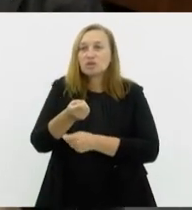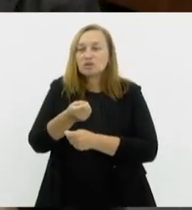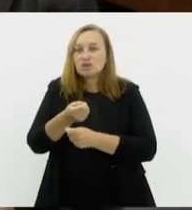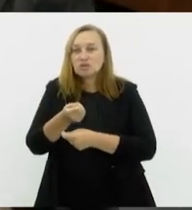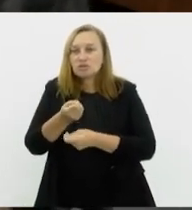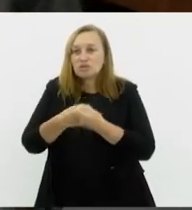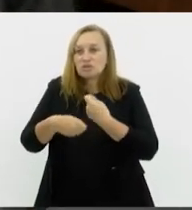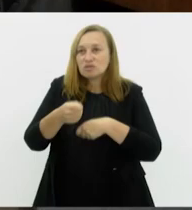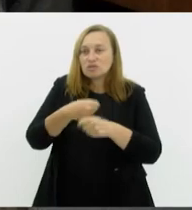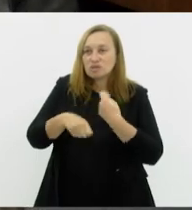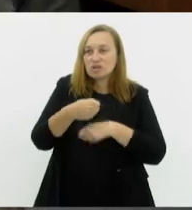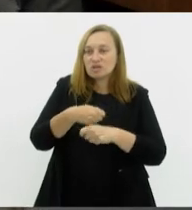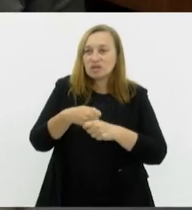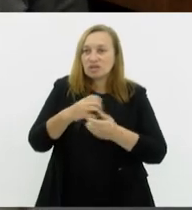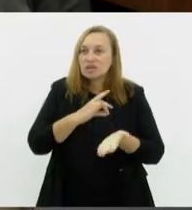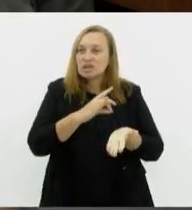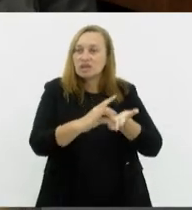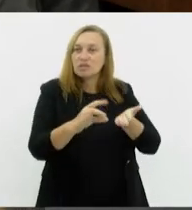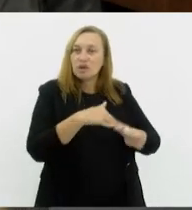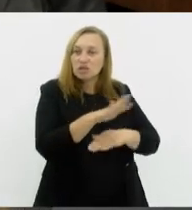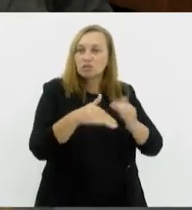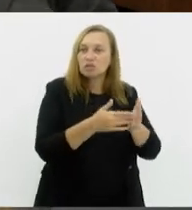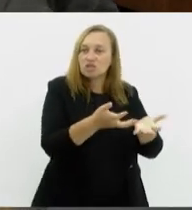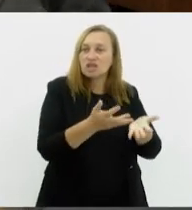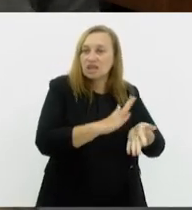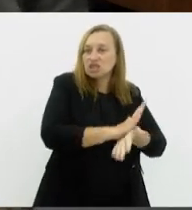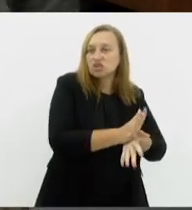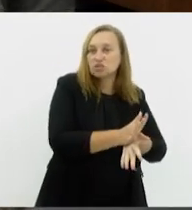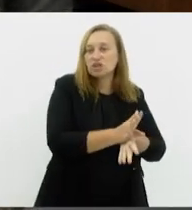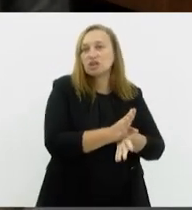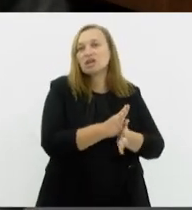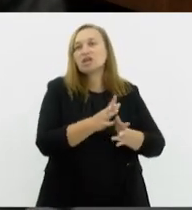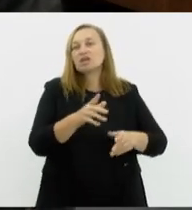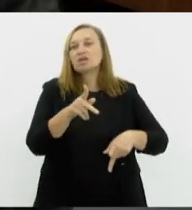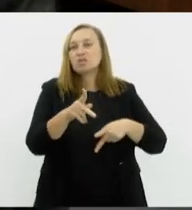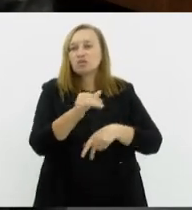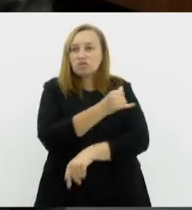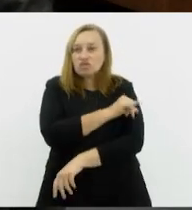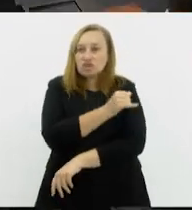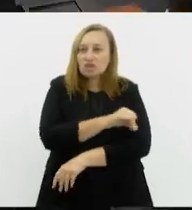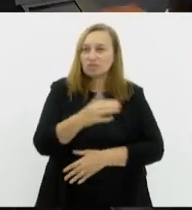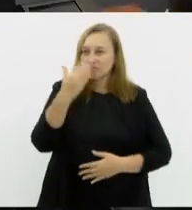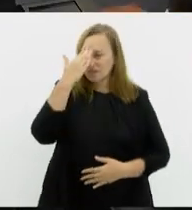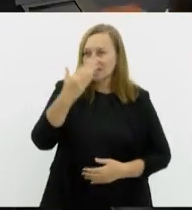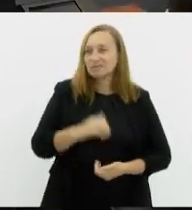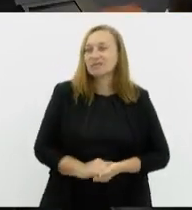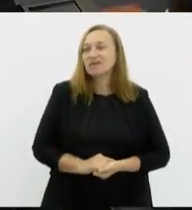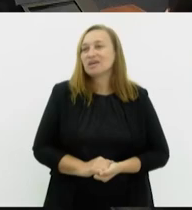todos vocês que querem destruir o tecido social carioca, brasileiro e fluminense. Tá.